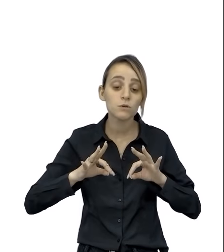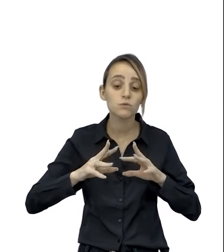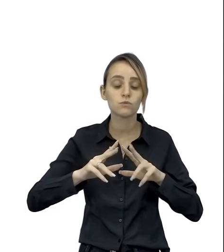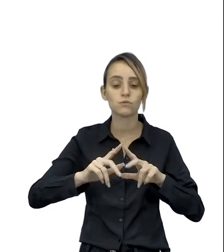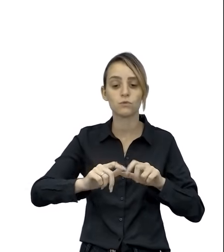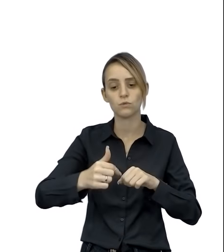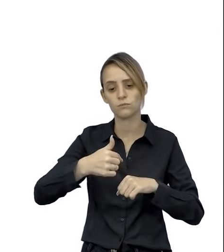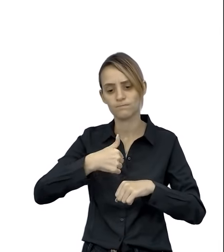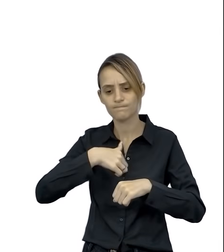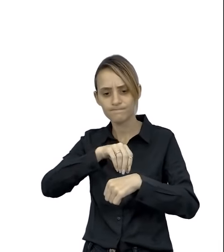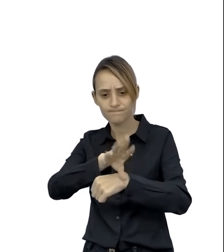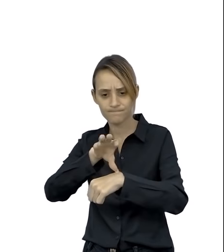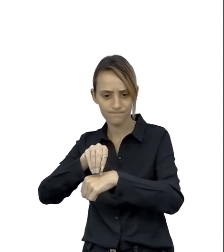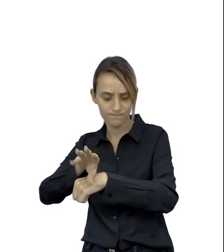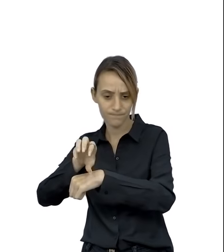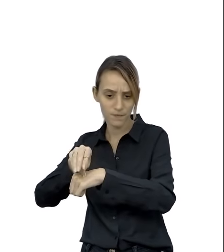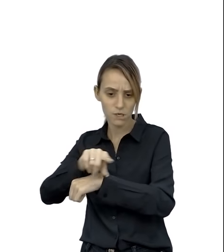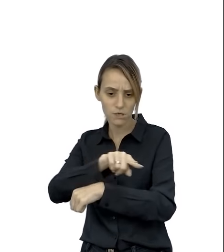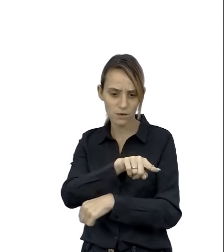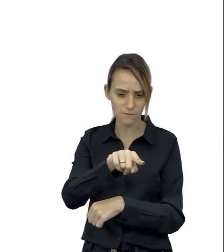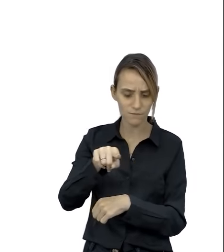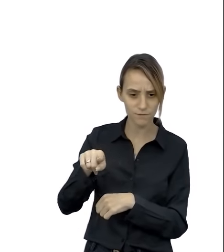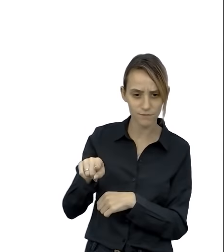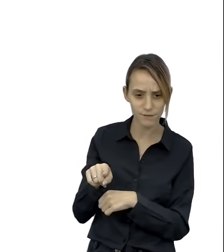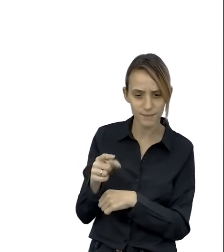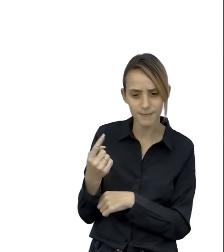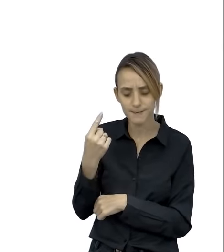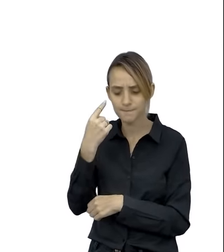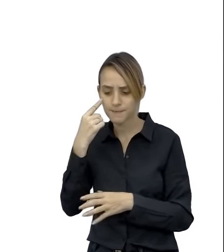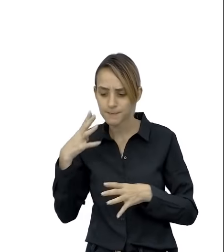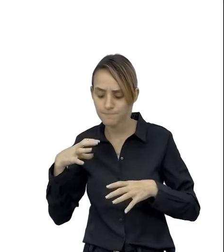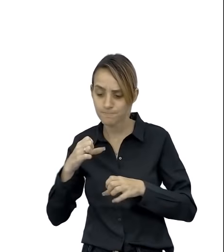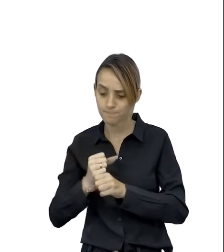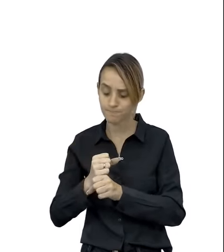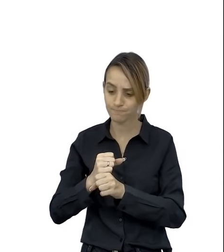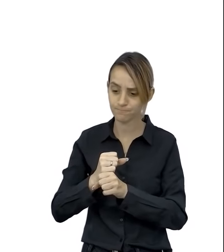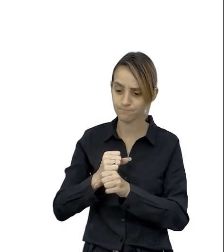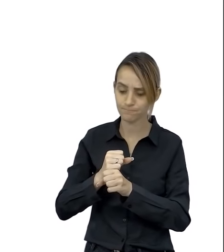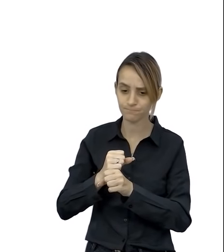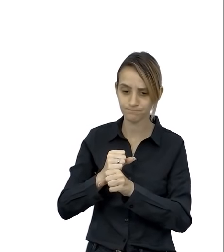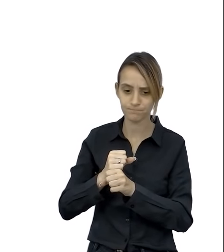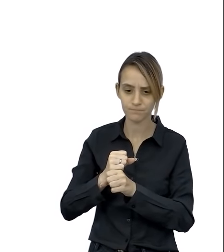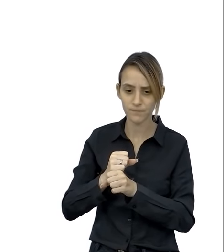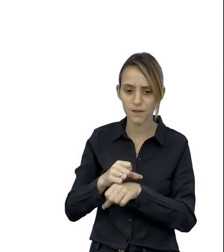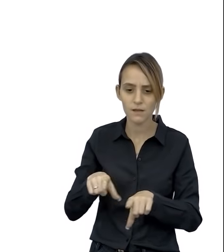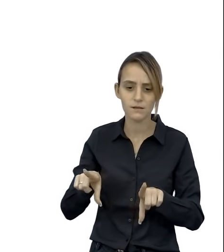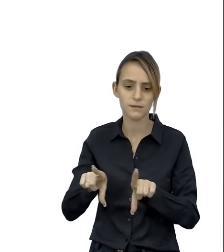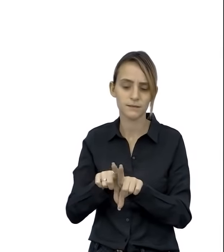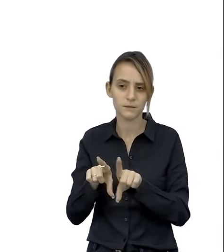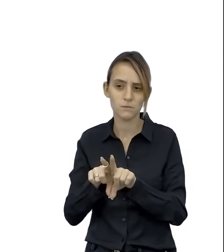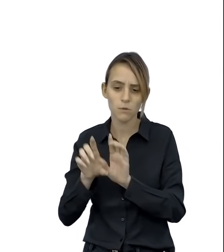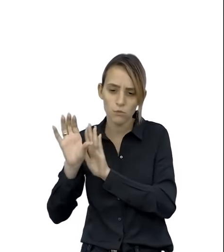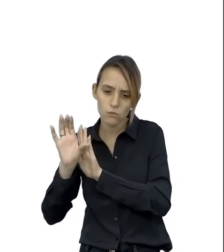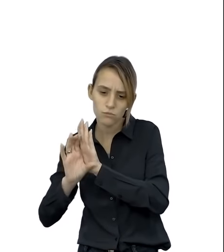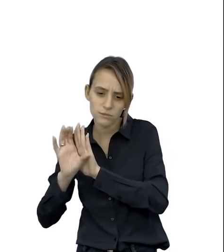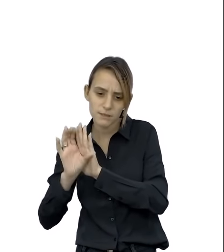aqui em relação aos conceitos, pensamento aritmético, campos conceituais,